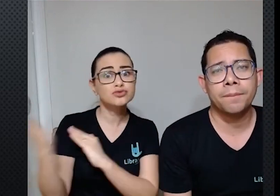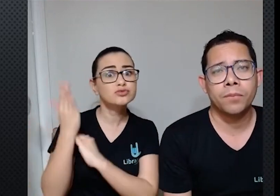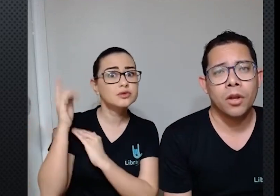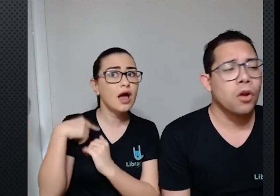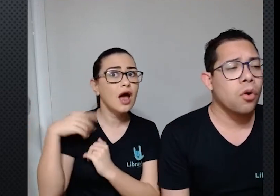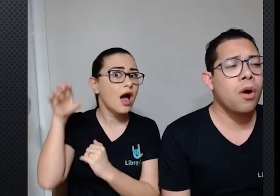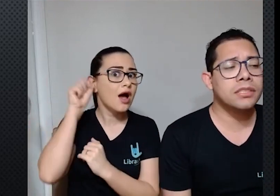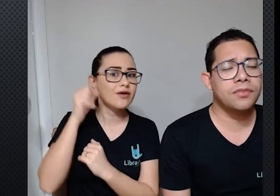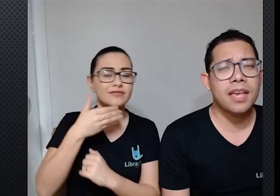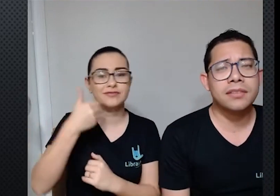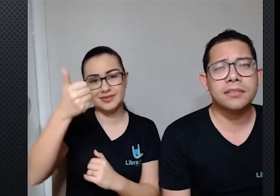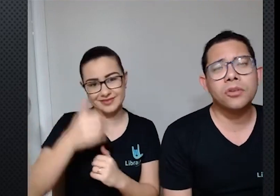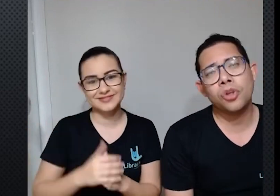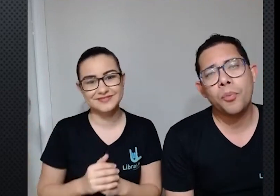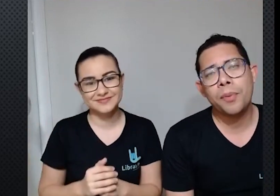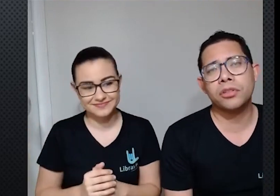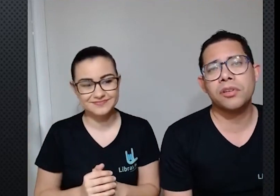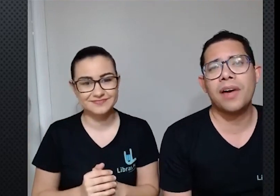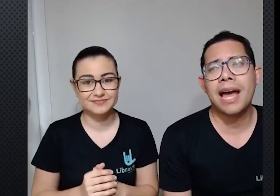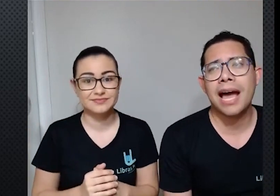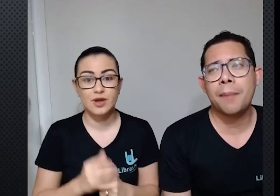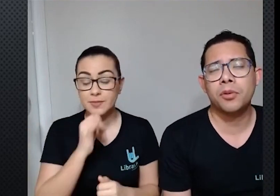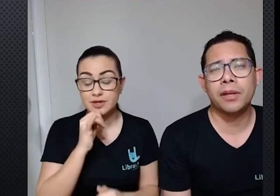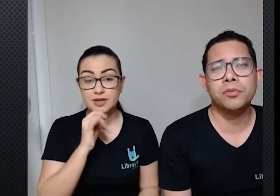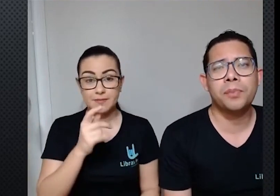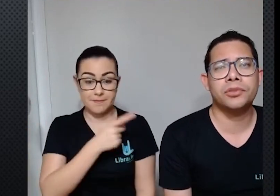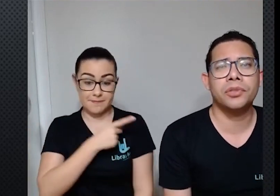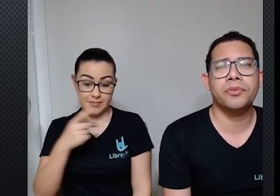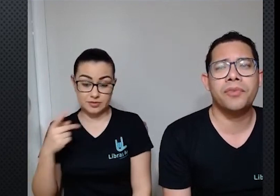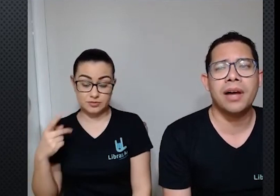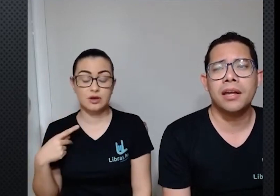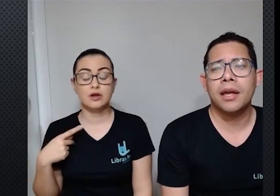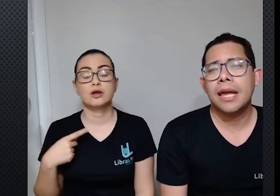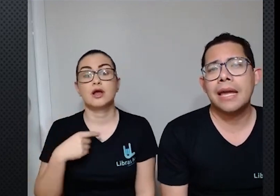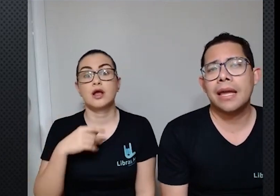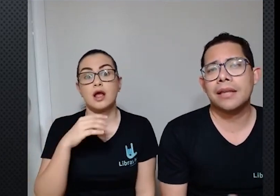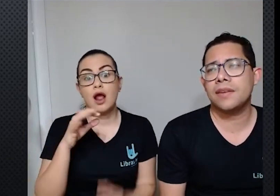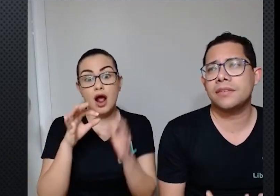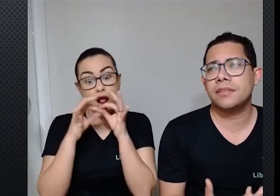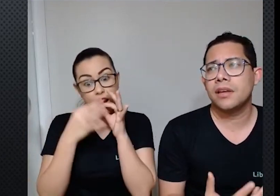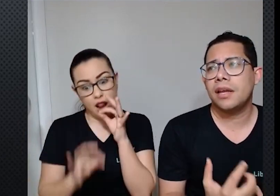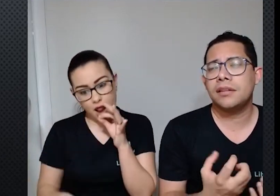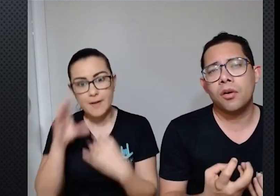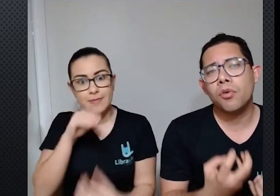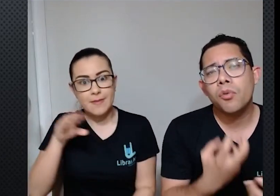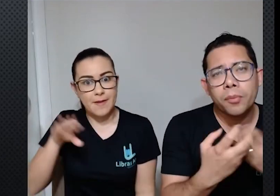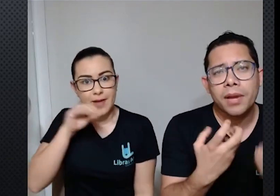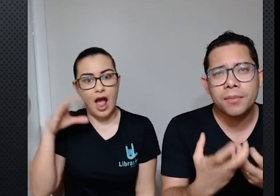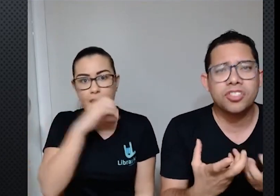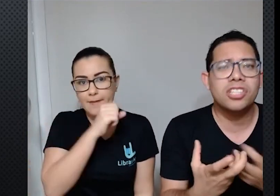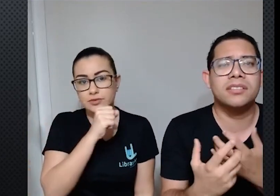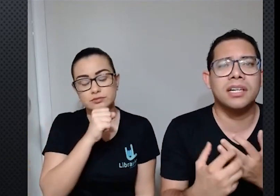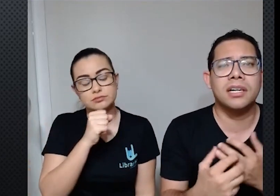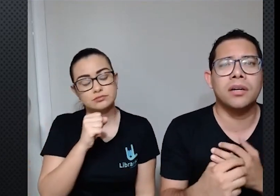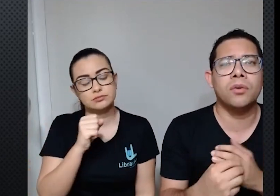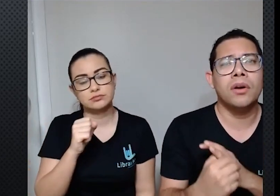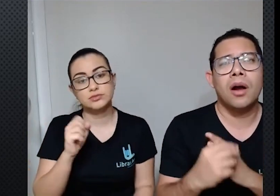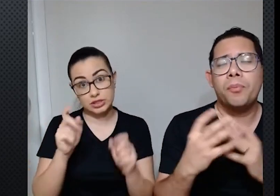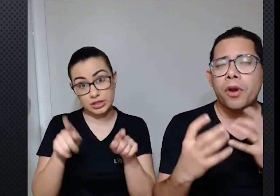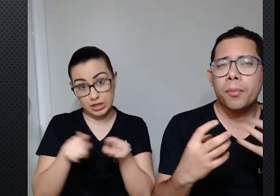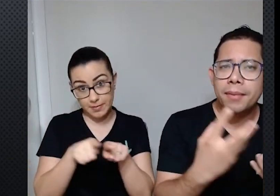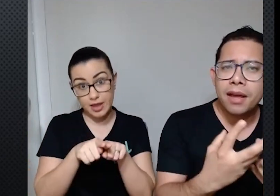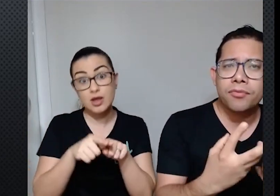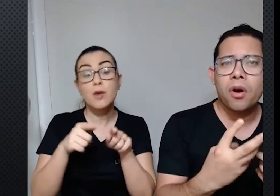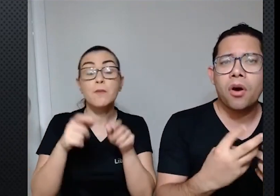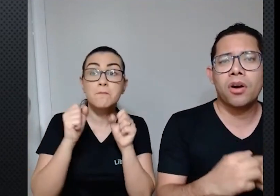problema. Ou às vezes, não só um pastor que fala rápido, mas um pastor que fala, às vezes ele tem algum problema de dicção,